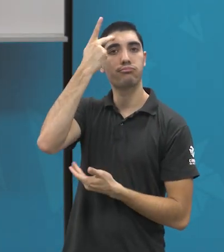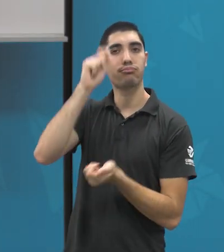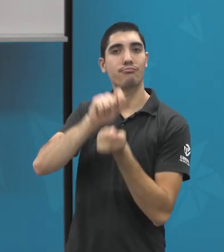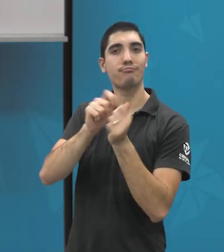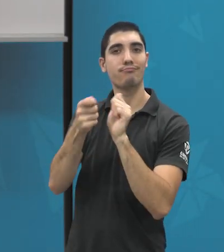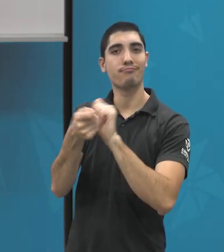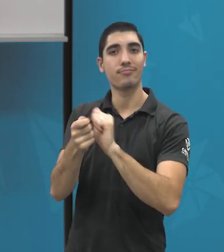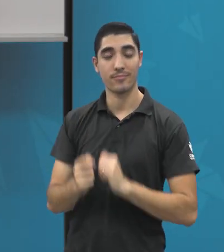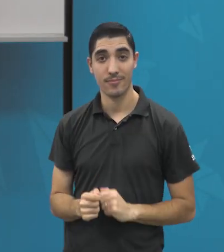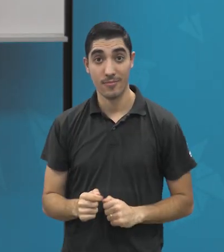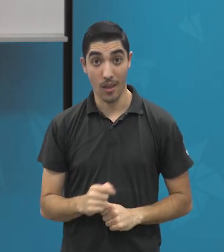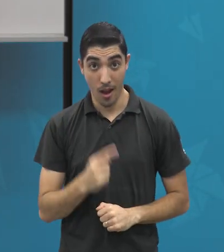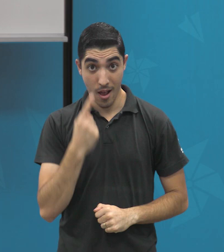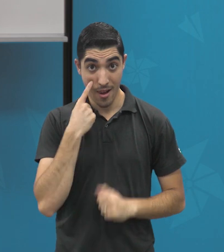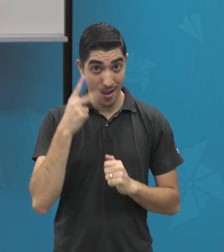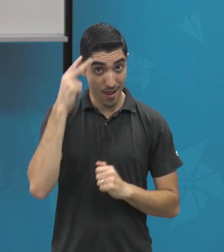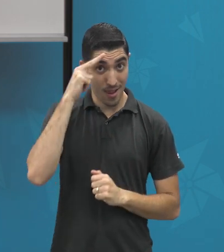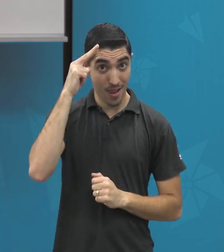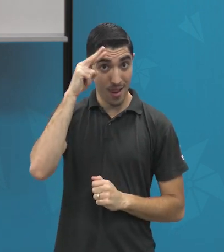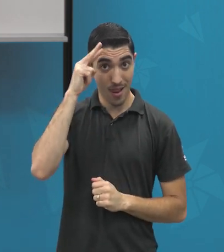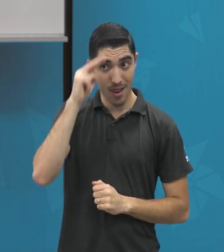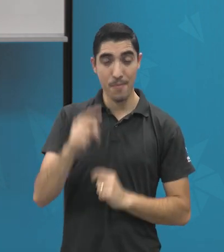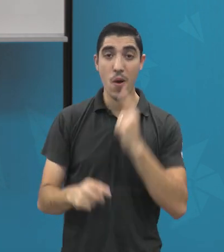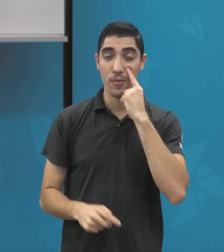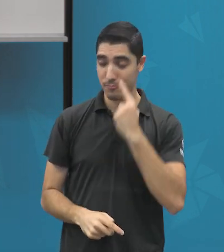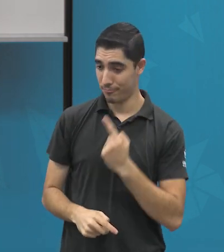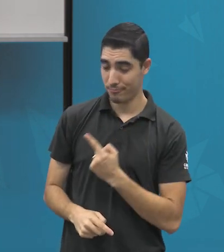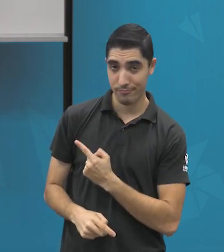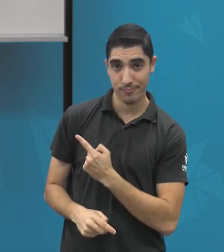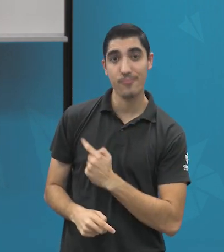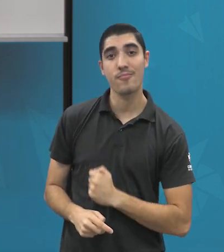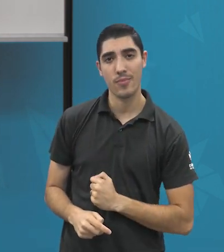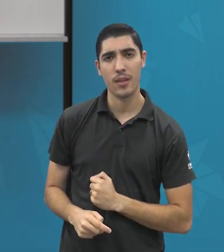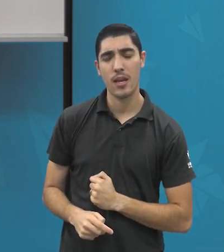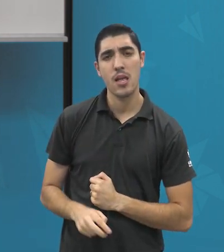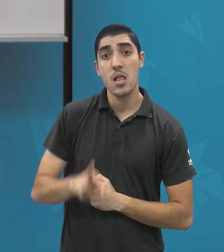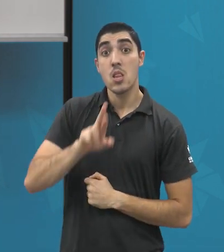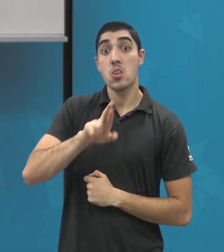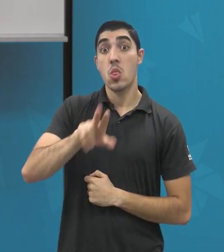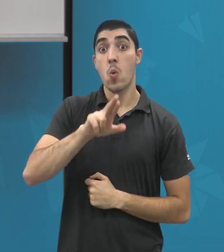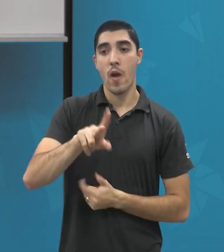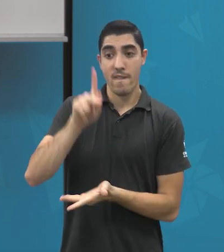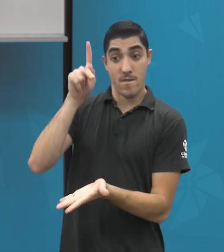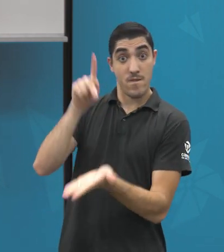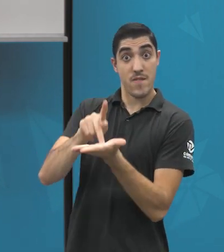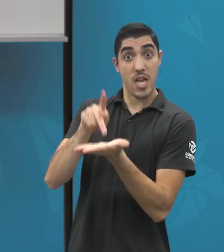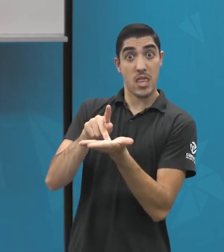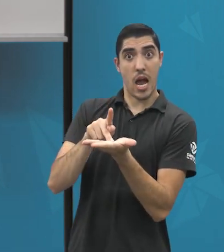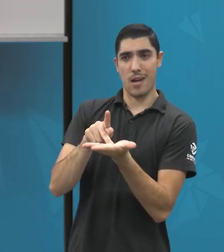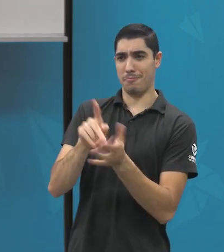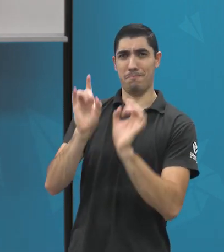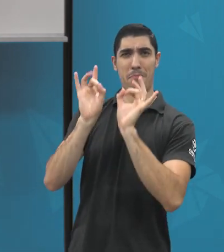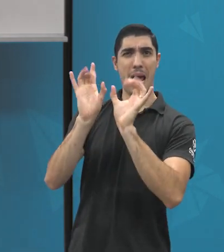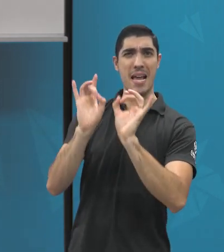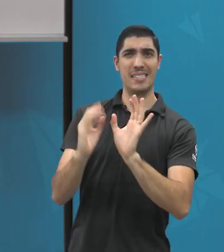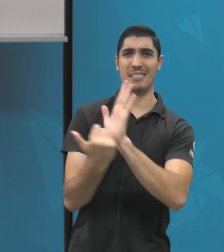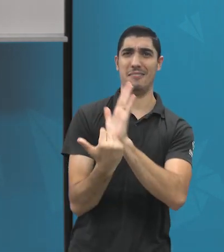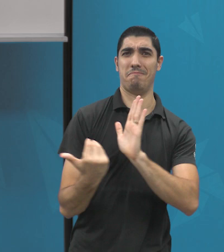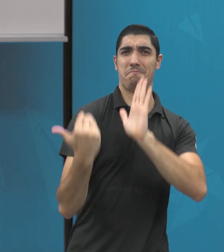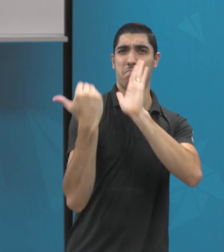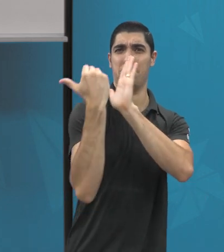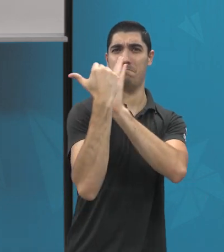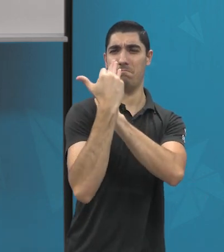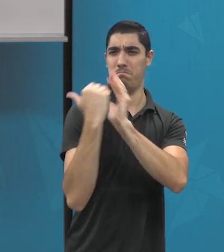que nós voltamos aqui. Como não se trata de uma verdade que é transcendental, então ela